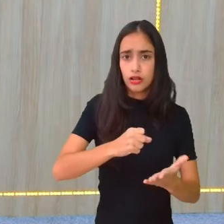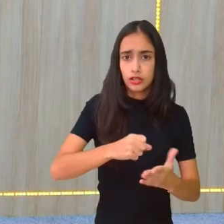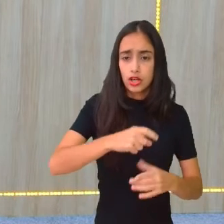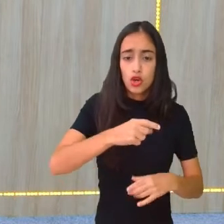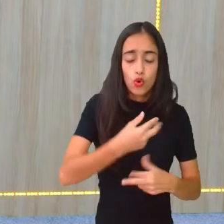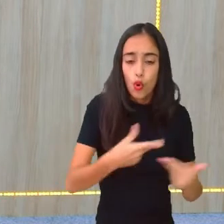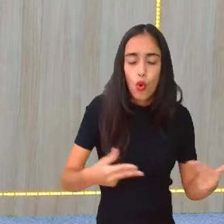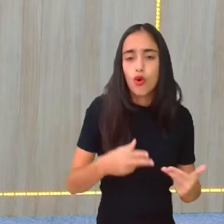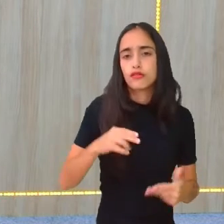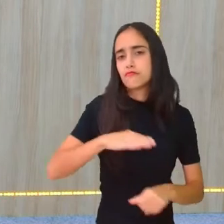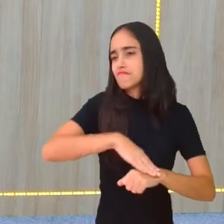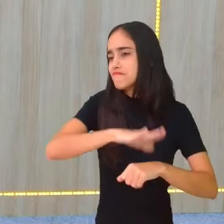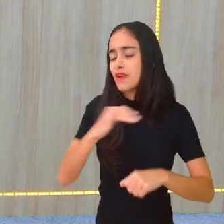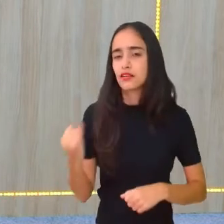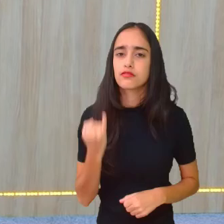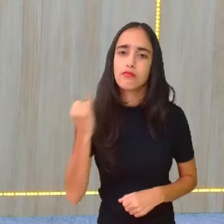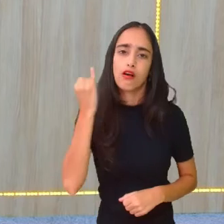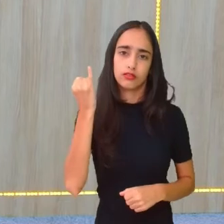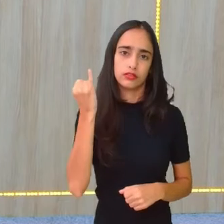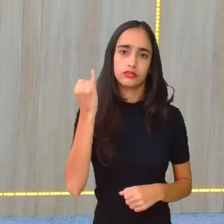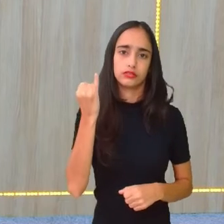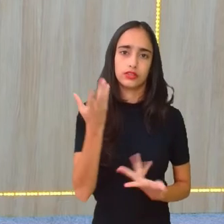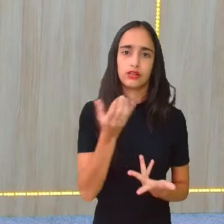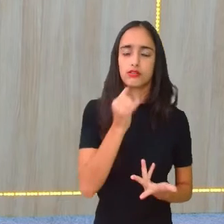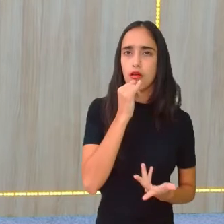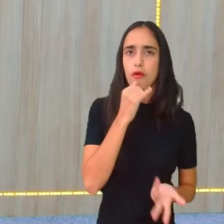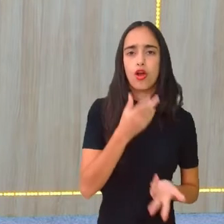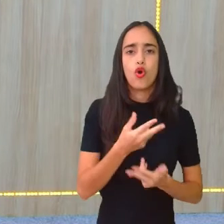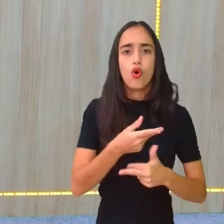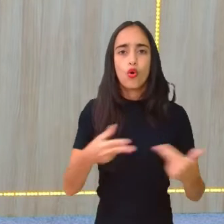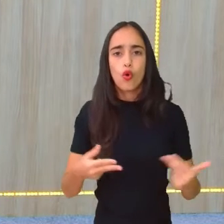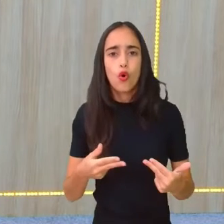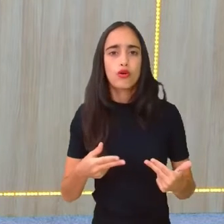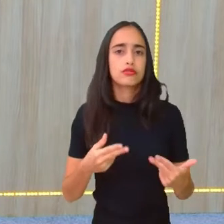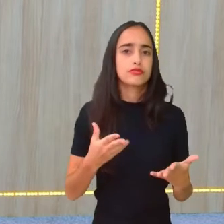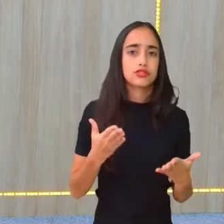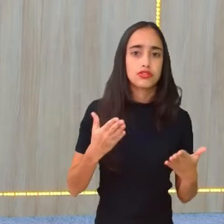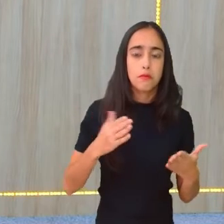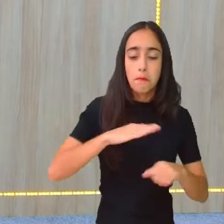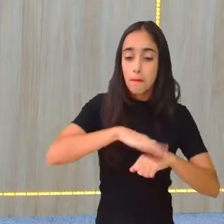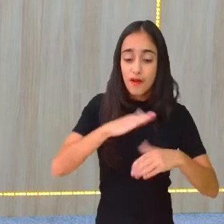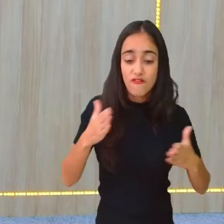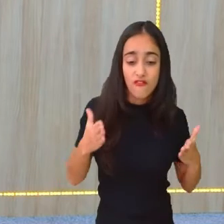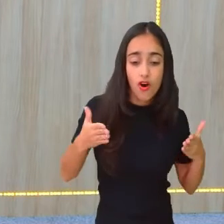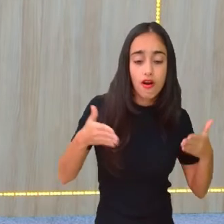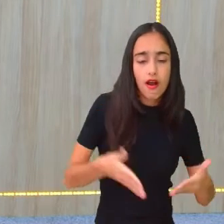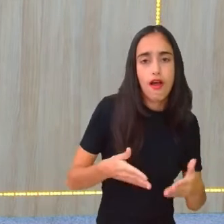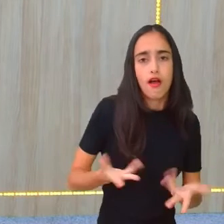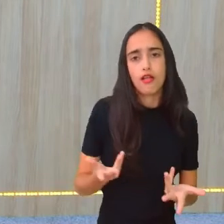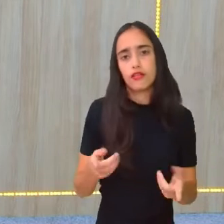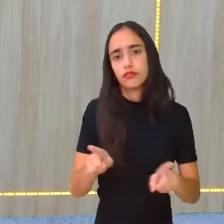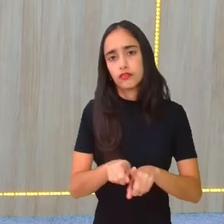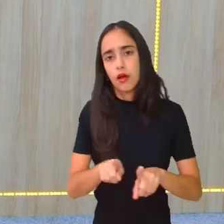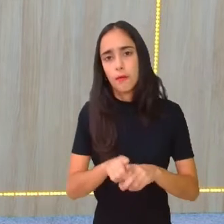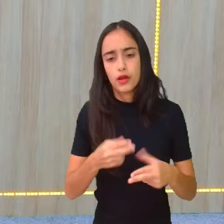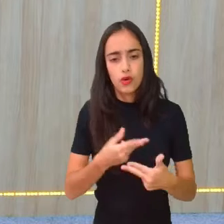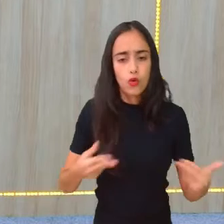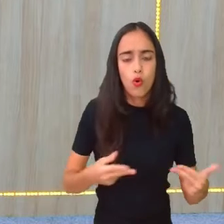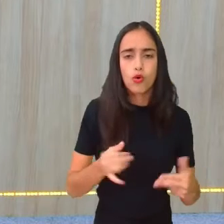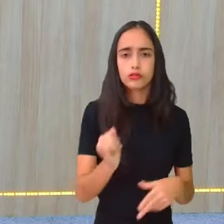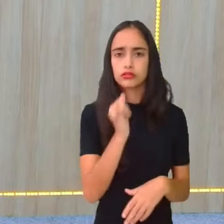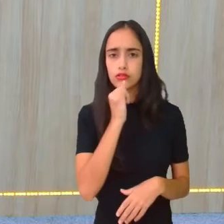de exemplo, né? Especialmente se for um texto científico, né? Então vamos lá, vamos pensar sobre um texto sobre